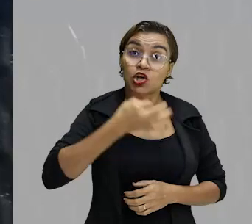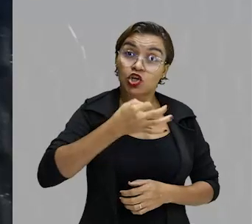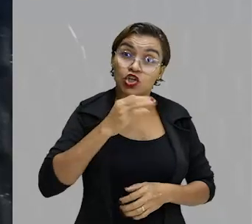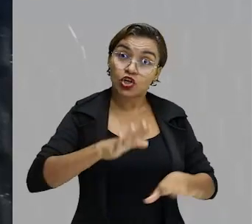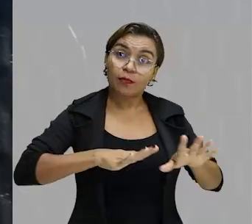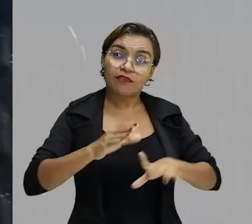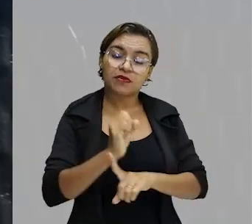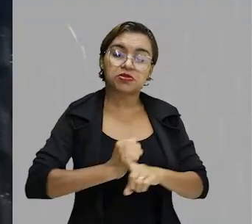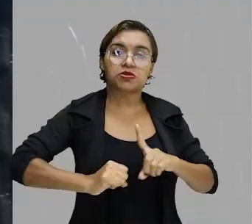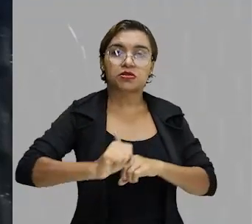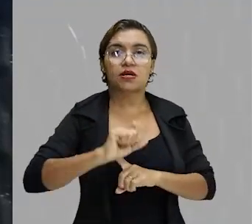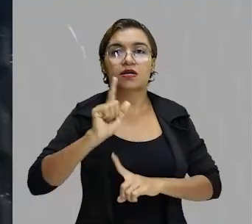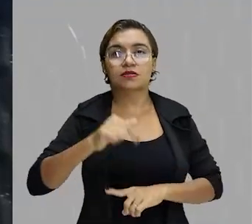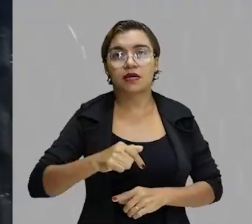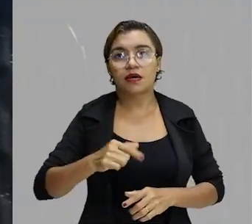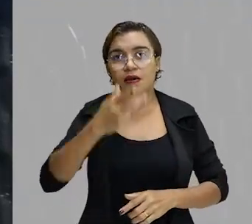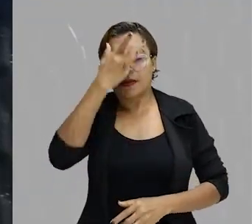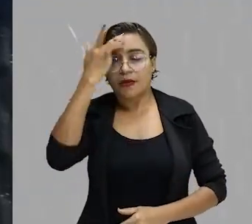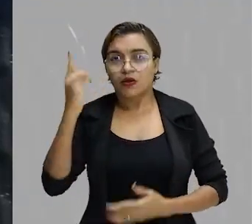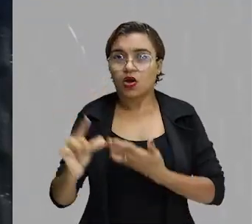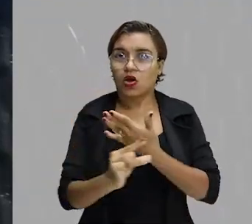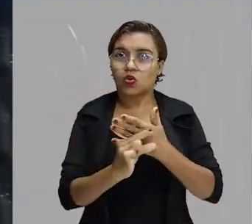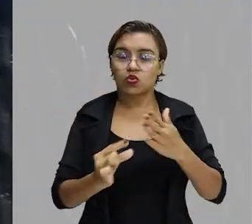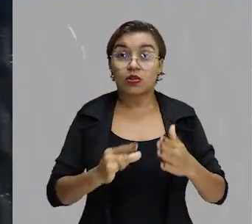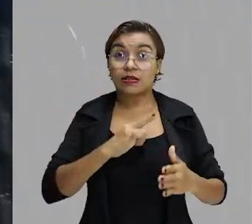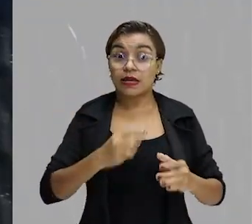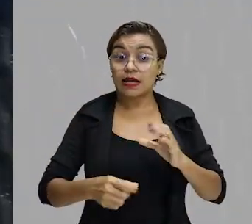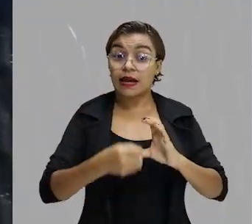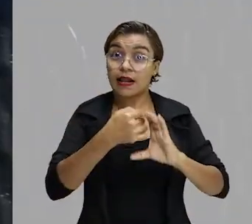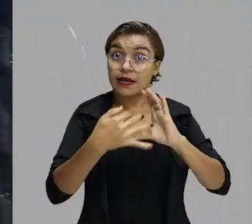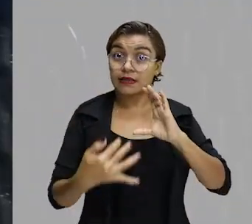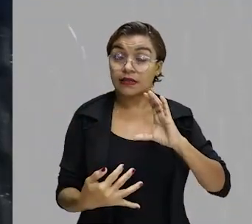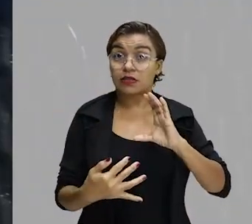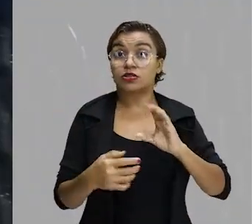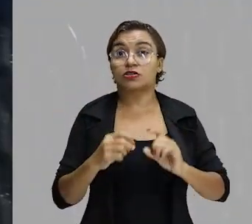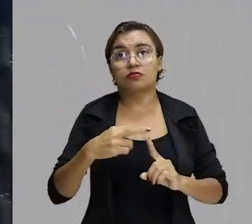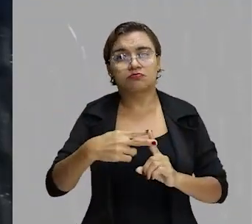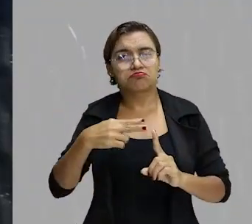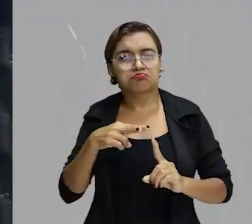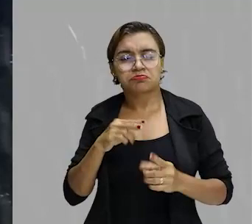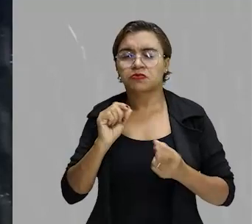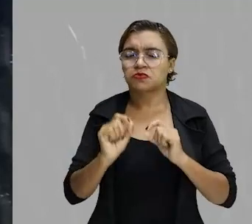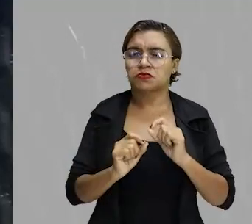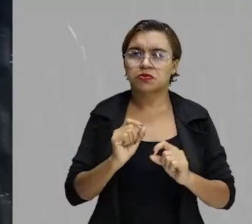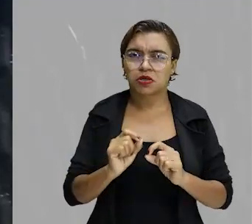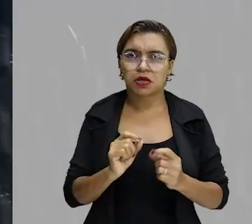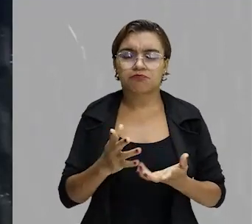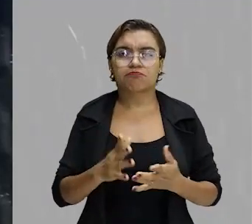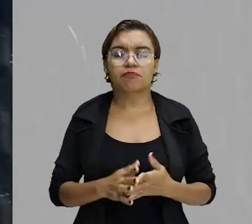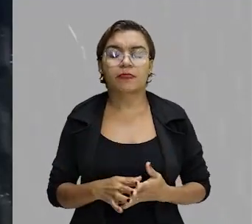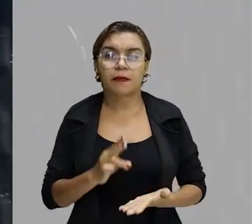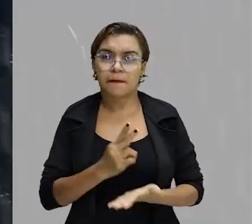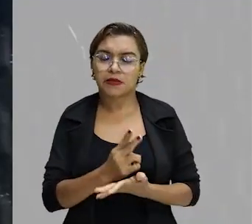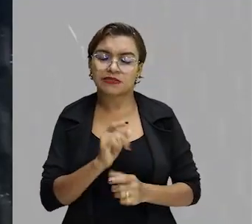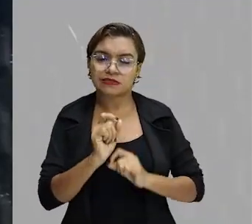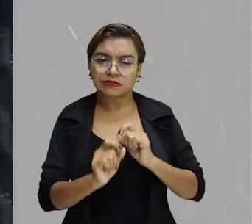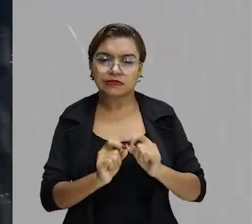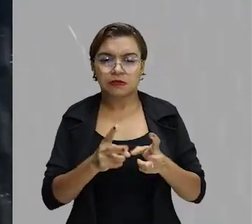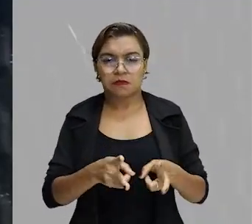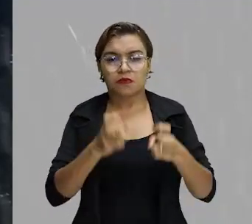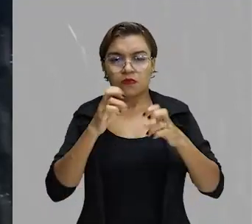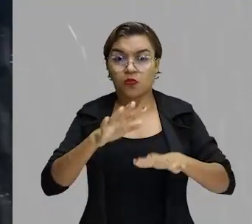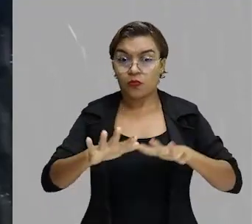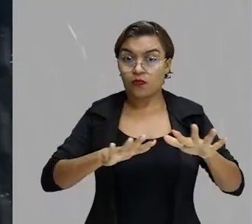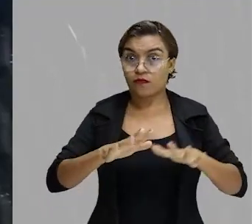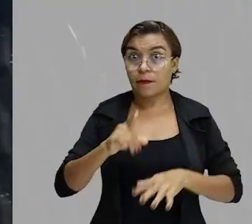sociais são de autores que têm uma característica nesse aspecto mais conservadora e que percebem nos movimentos uma espécie